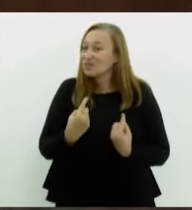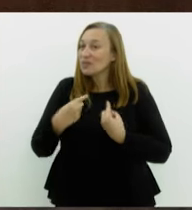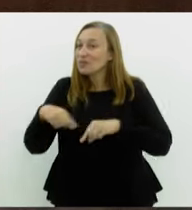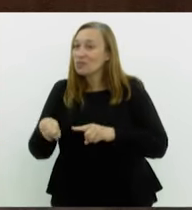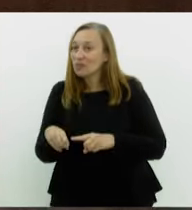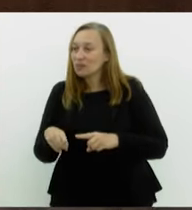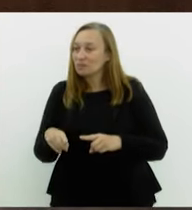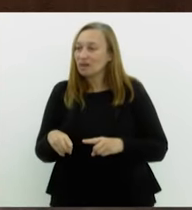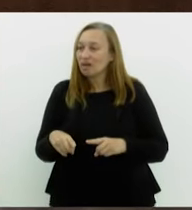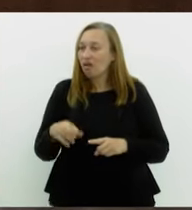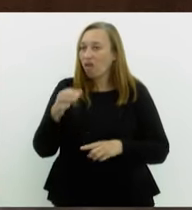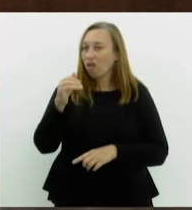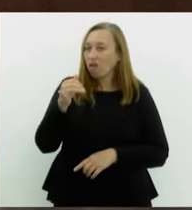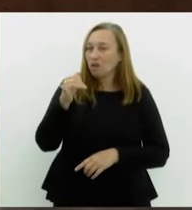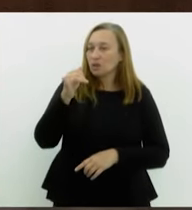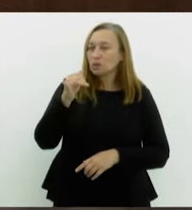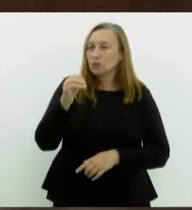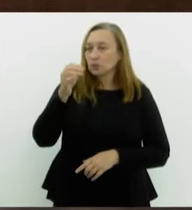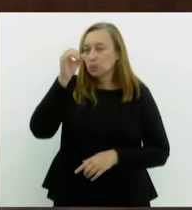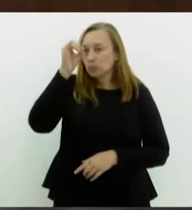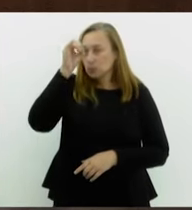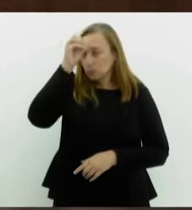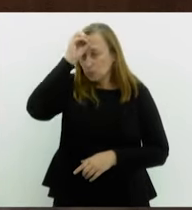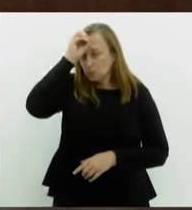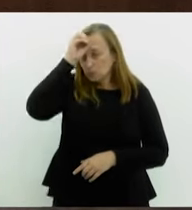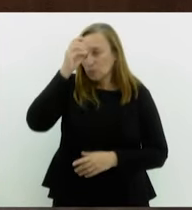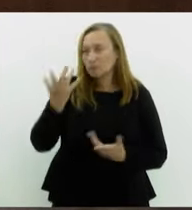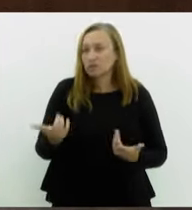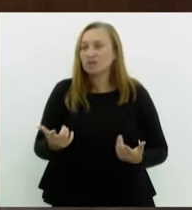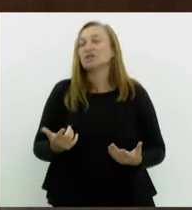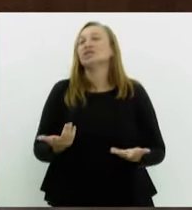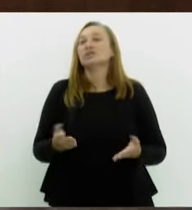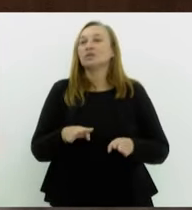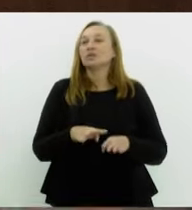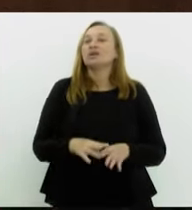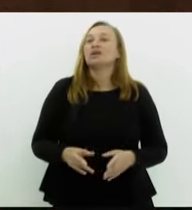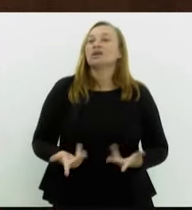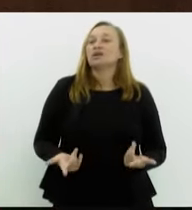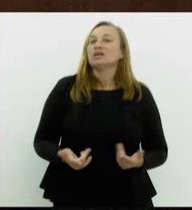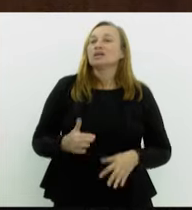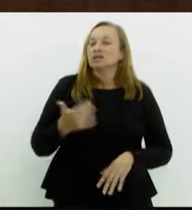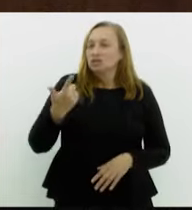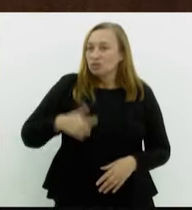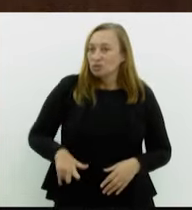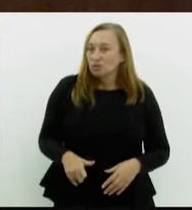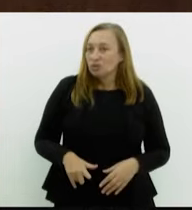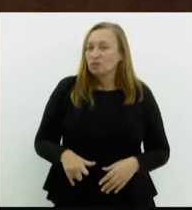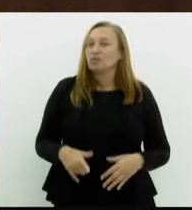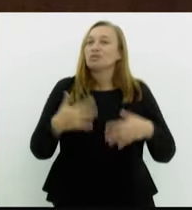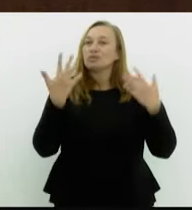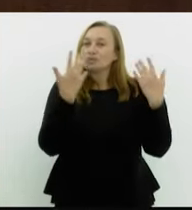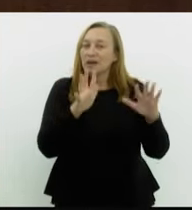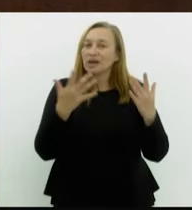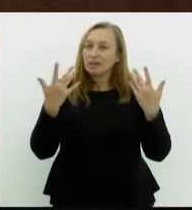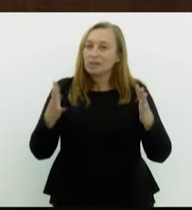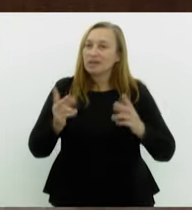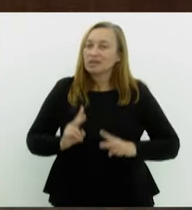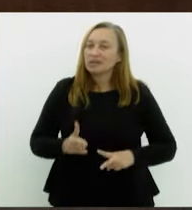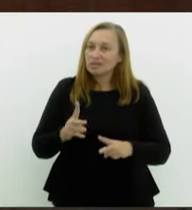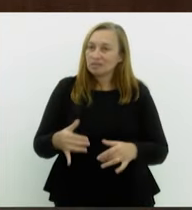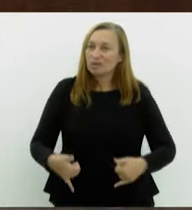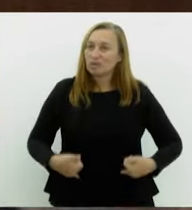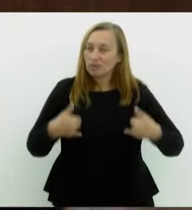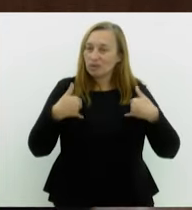a alienação, o obscurantismo, o individualismo. Vossa Excelência, mais uma vez, está de parabéns, sempre nos